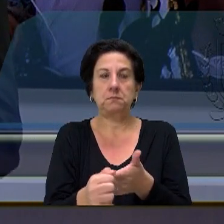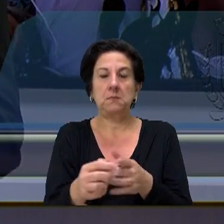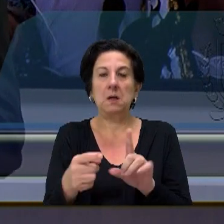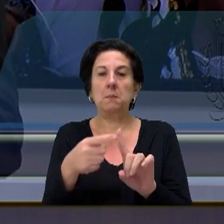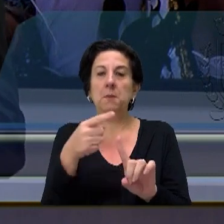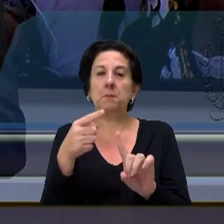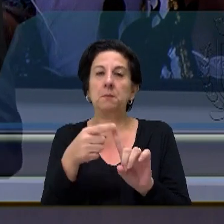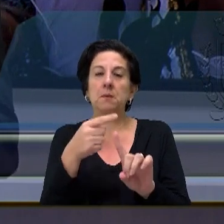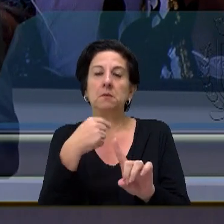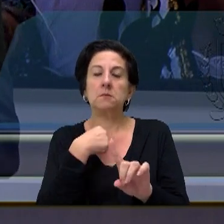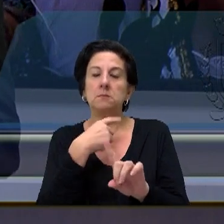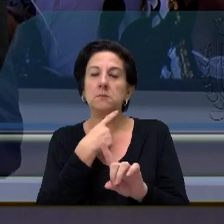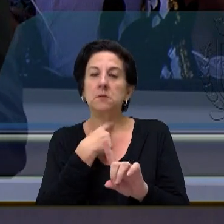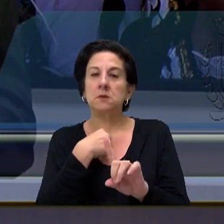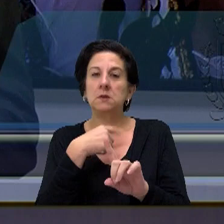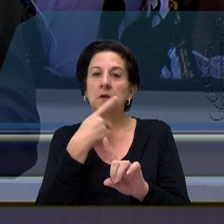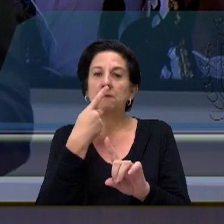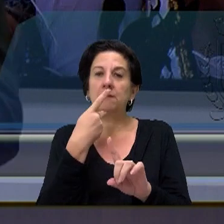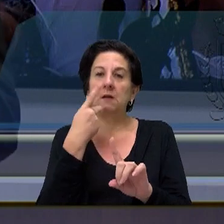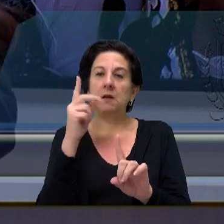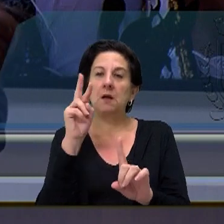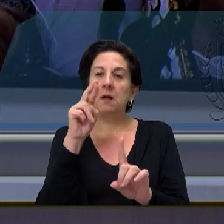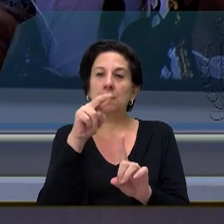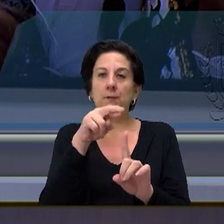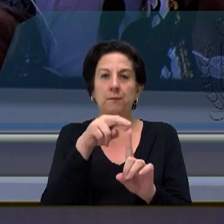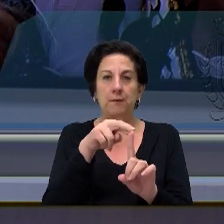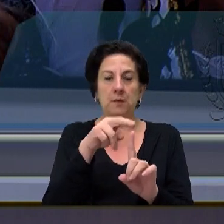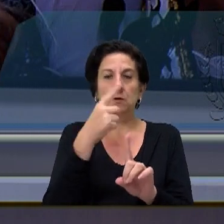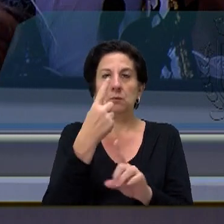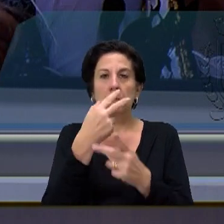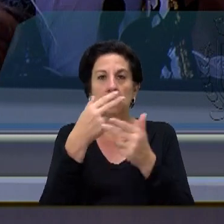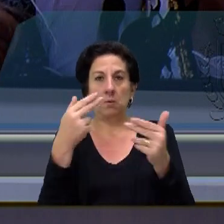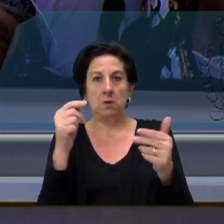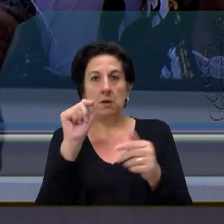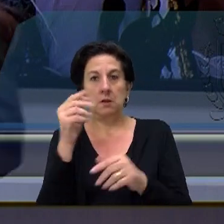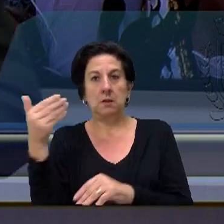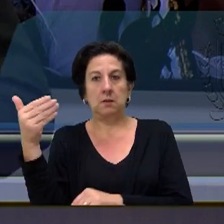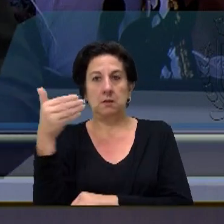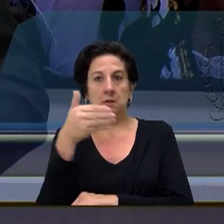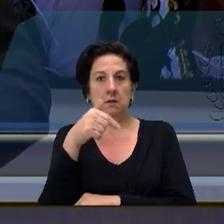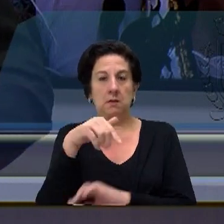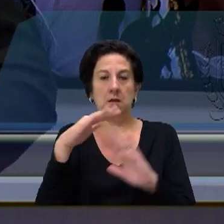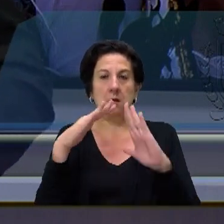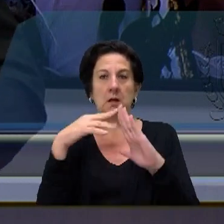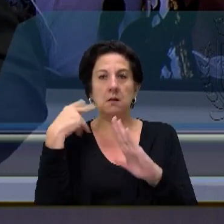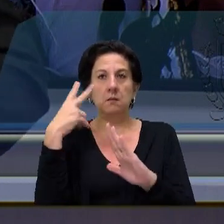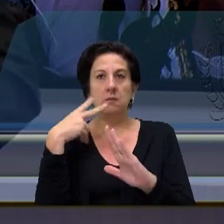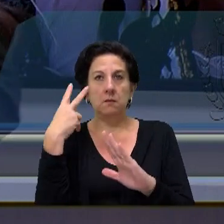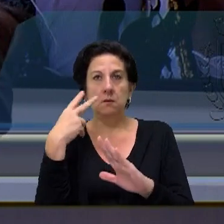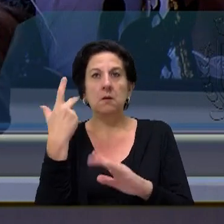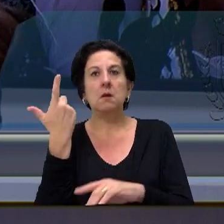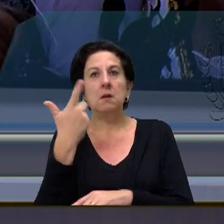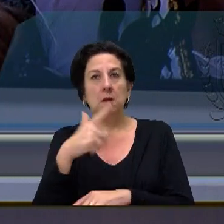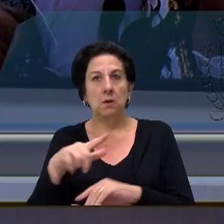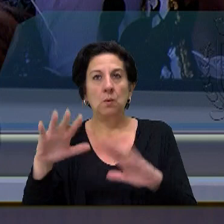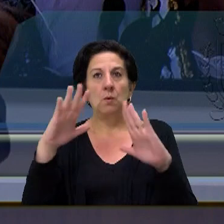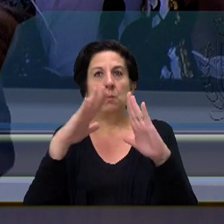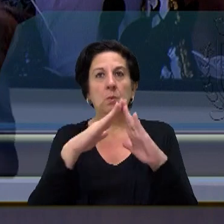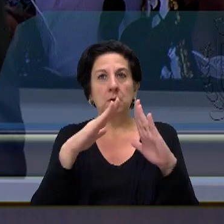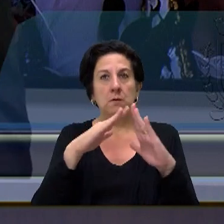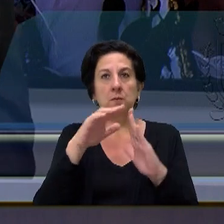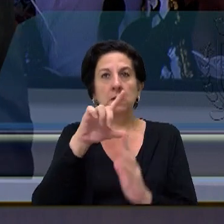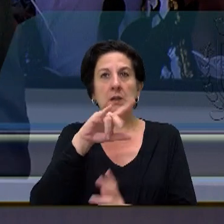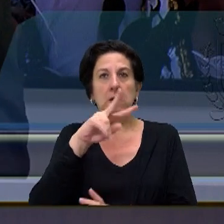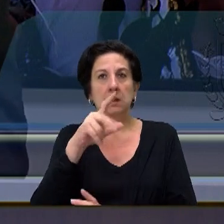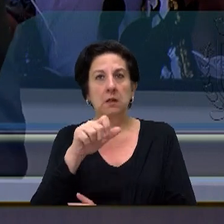Primeiro, gostaria de fazer uma referência a uma situação que traz hoje essa casa, mais uma vez, os moradores da linha